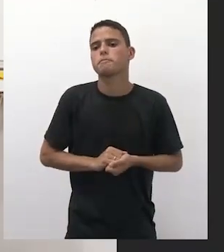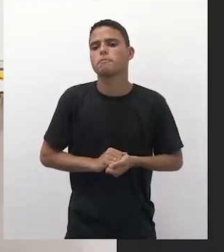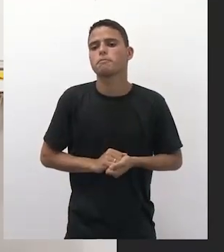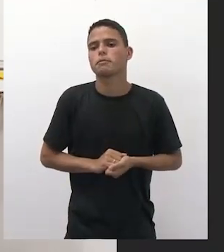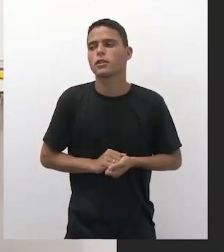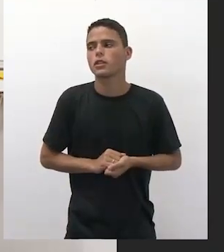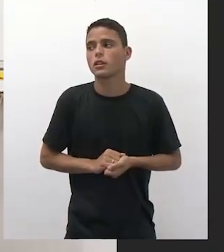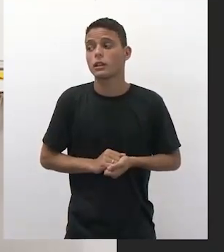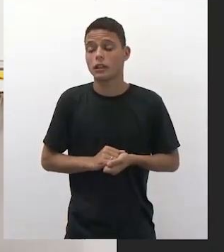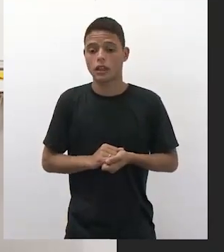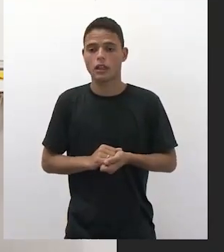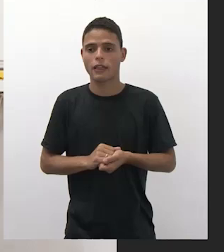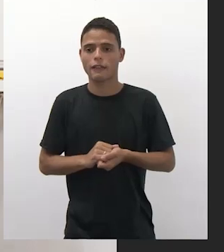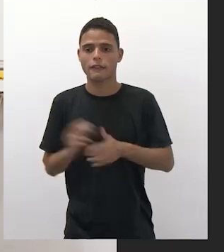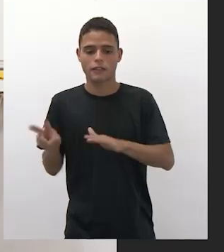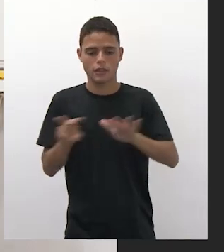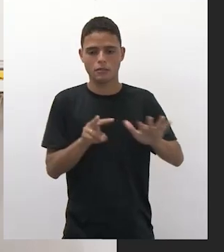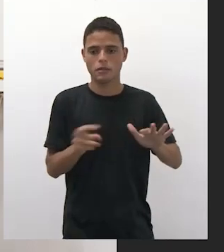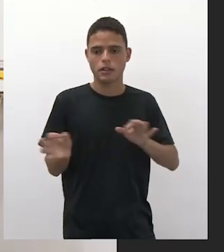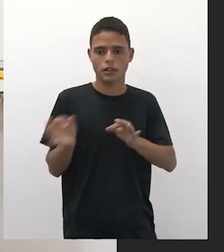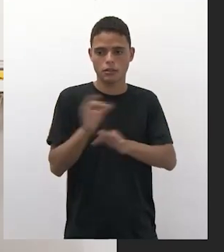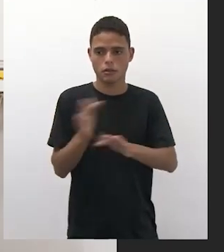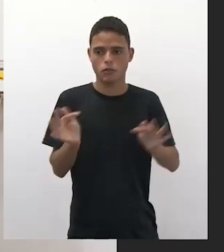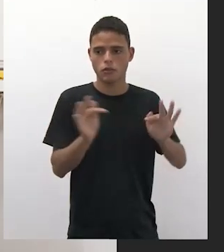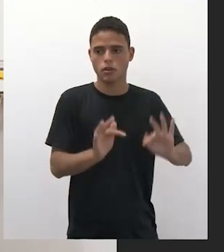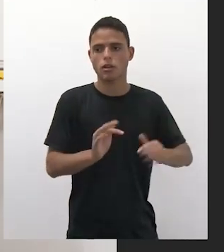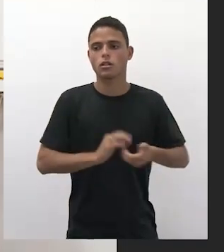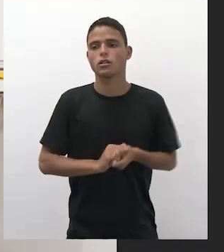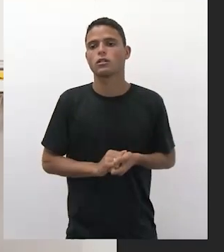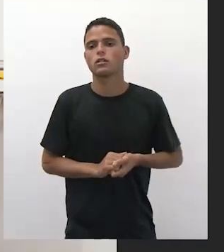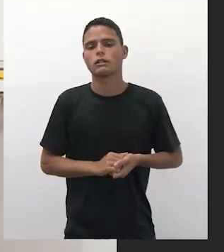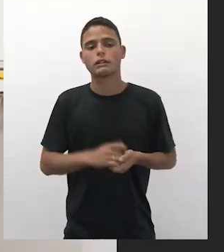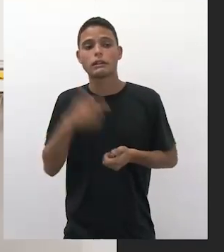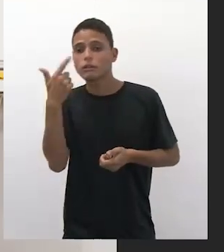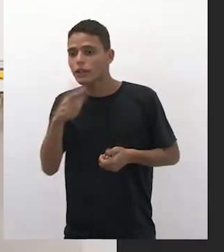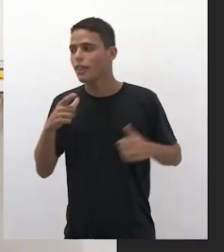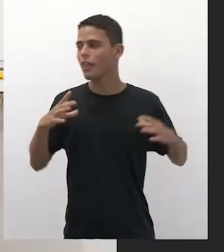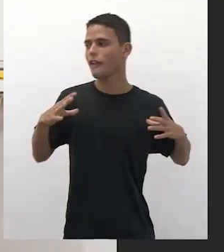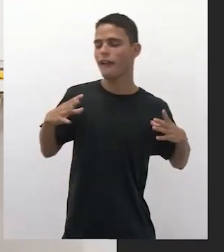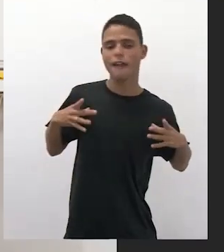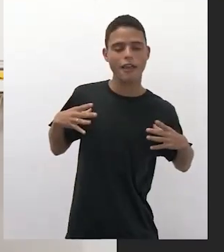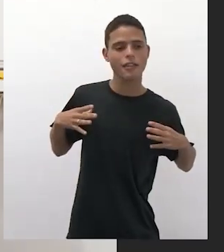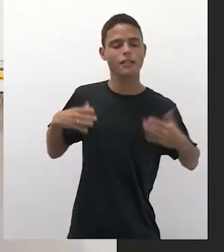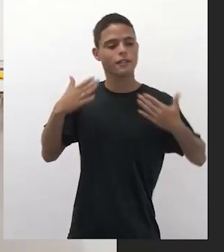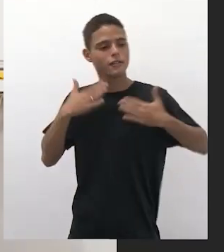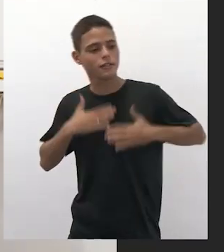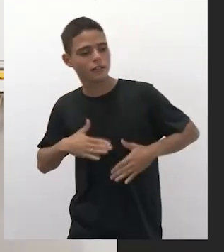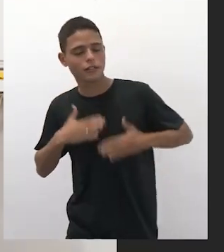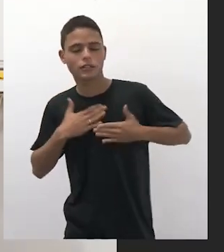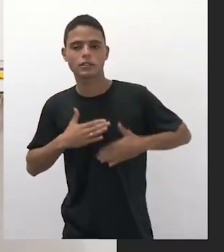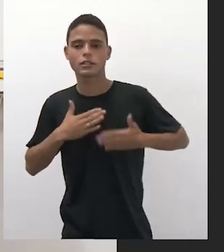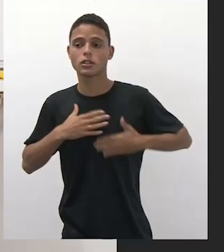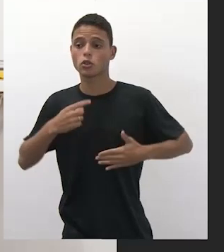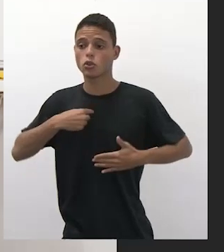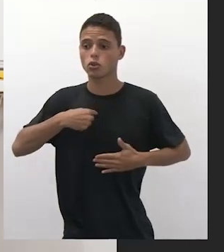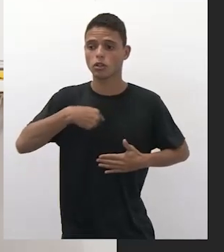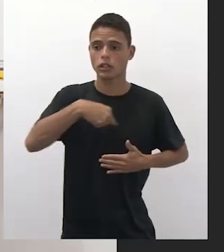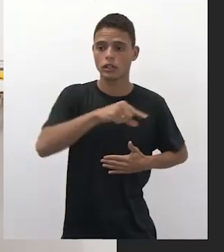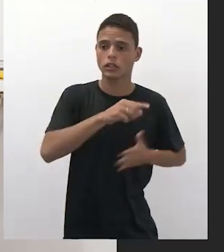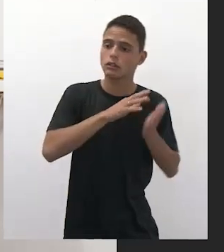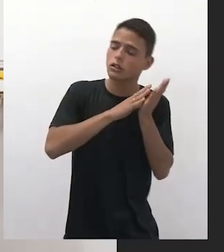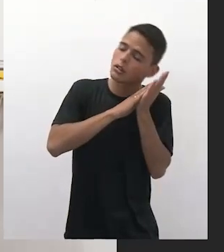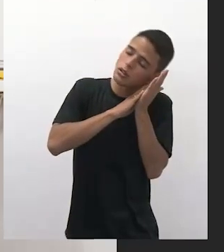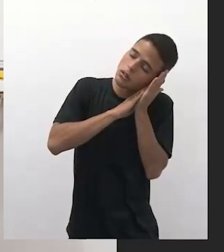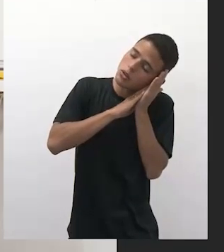quando era final de semana, que não tinha aula, nós íamos dormir na casa do meu avô.